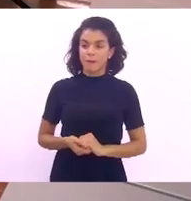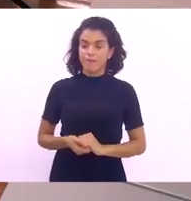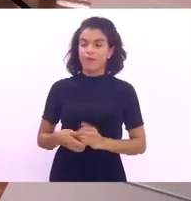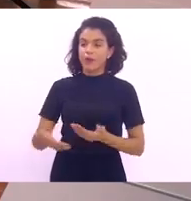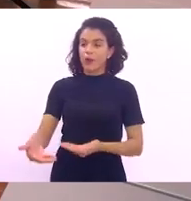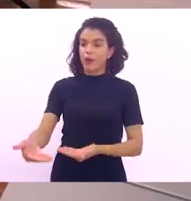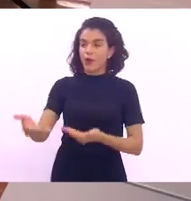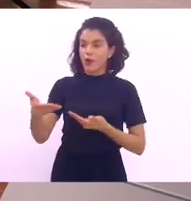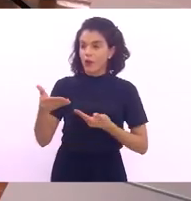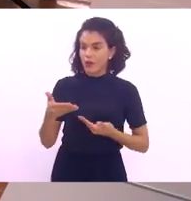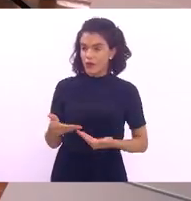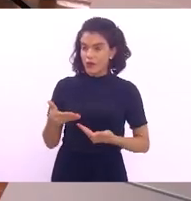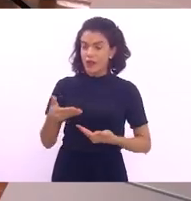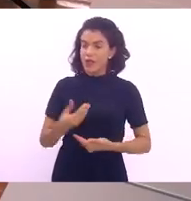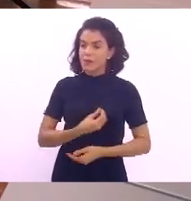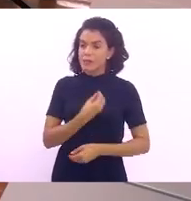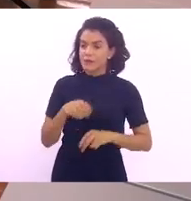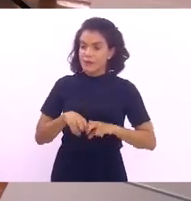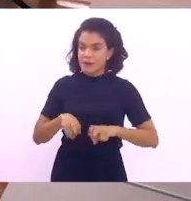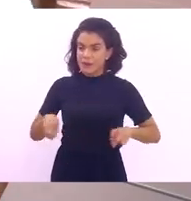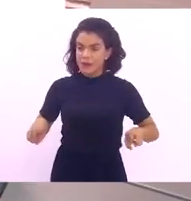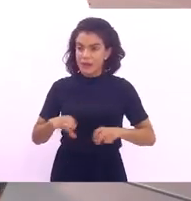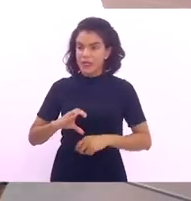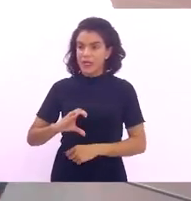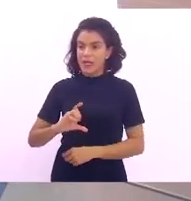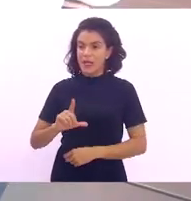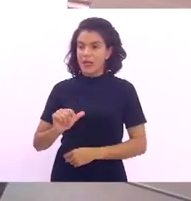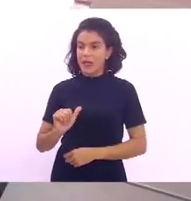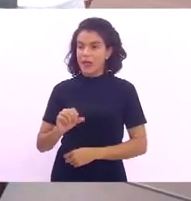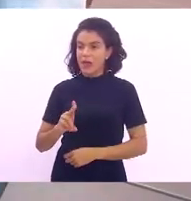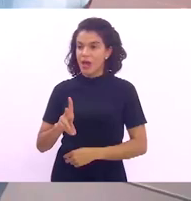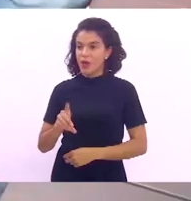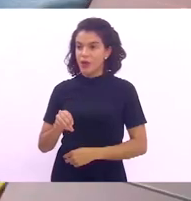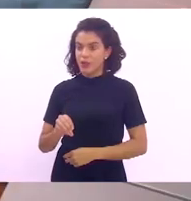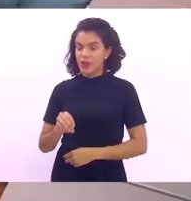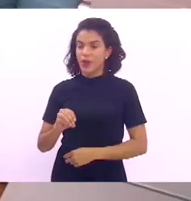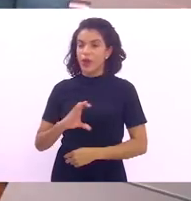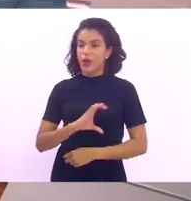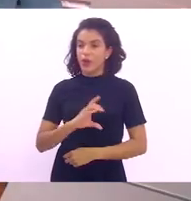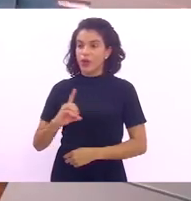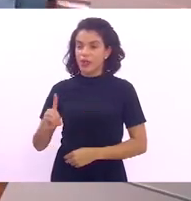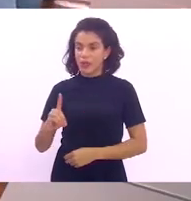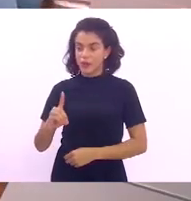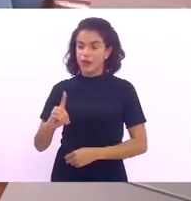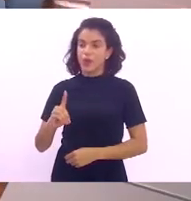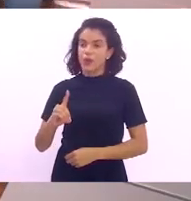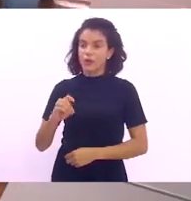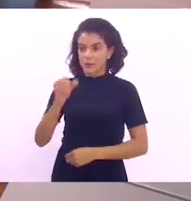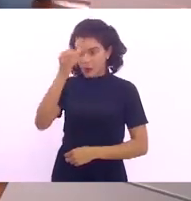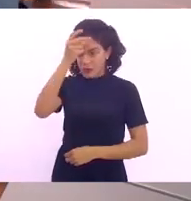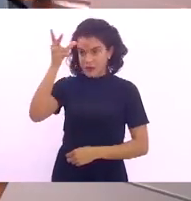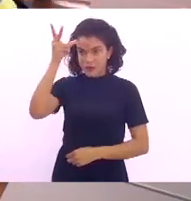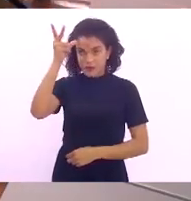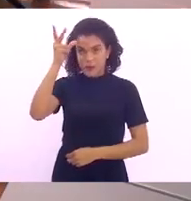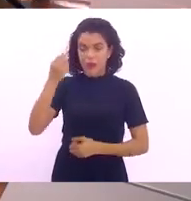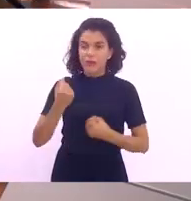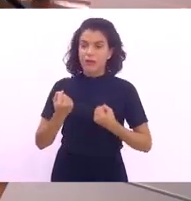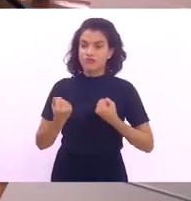convido também a senhora Cláudia Morais coordenadora Municipal da Patrulha Maria da Penha